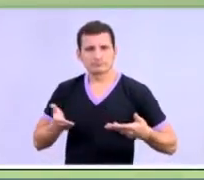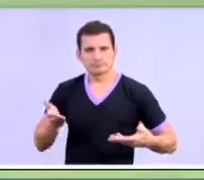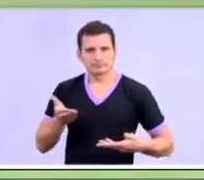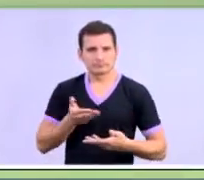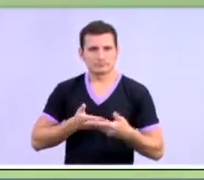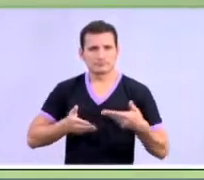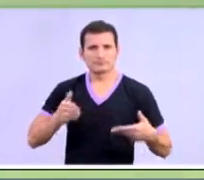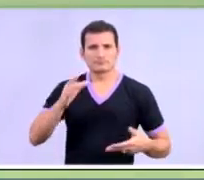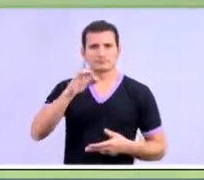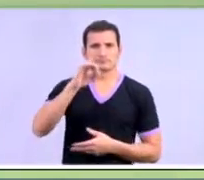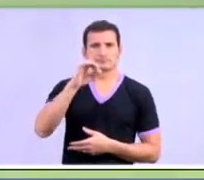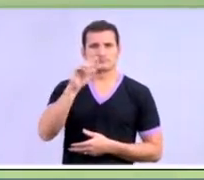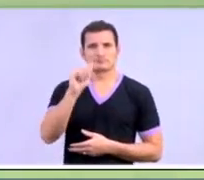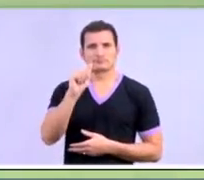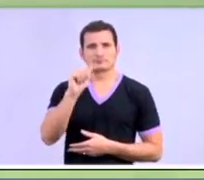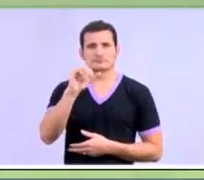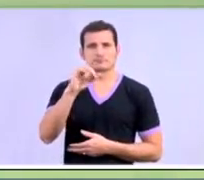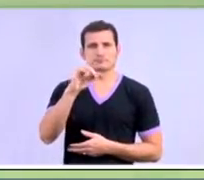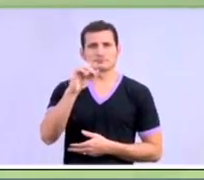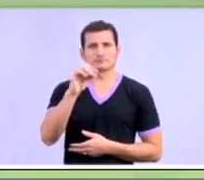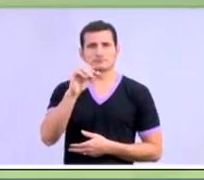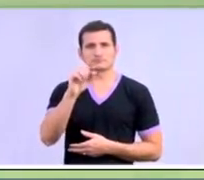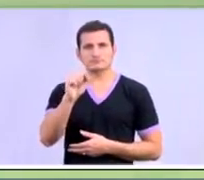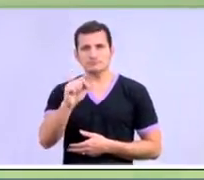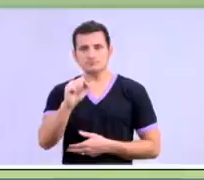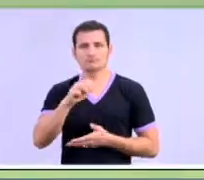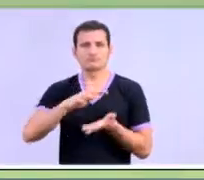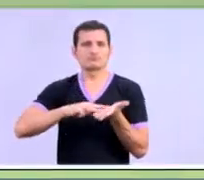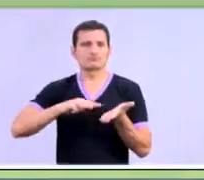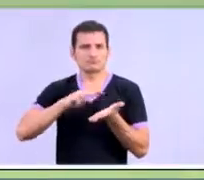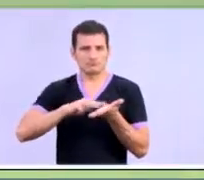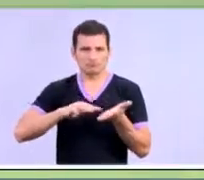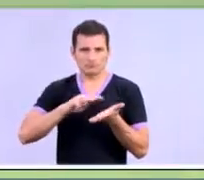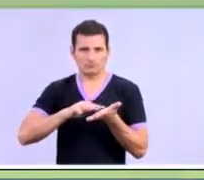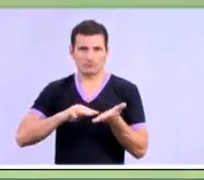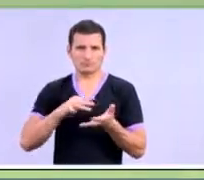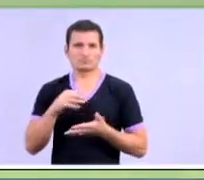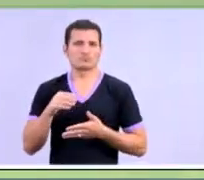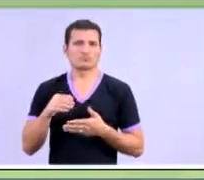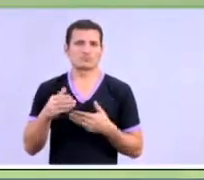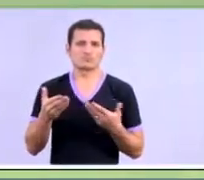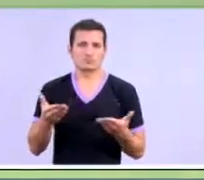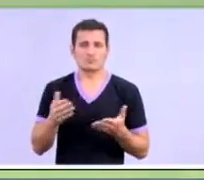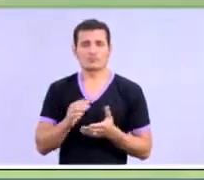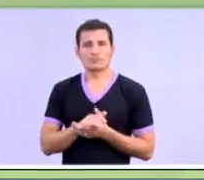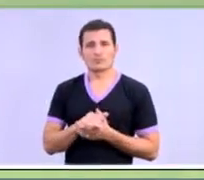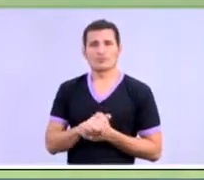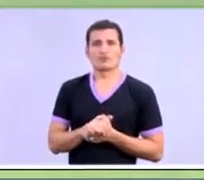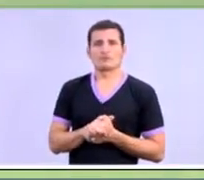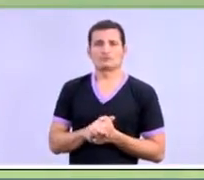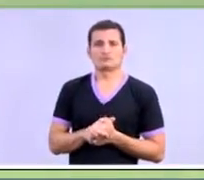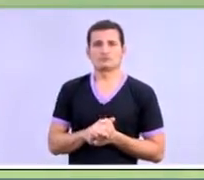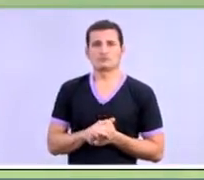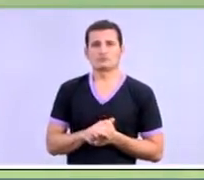ou seja, ele vai descrever os métodos para que esses dados sejam